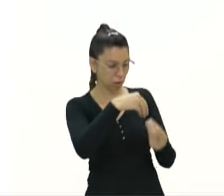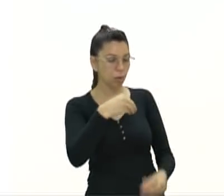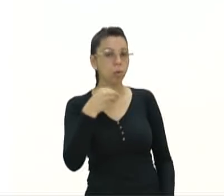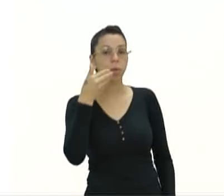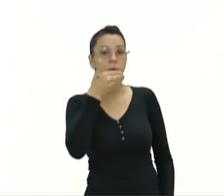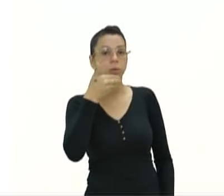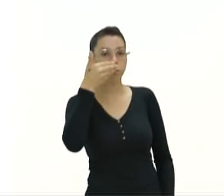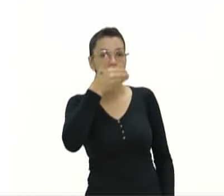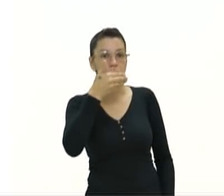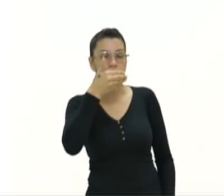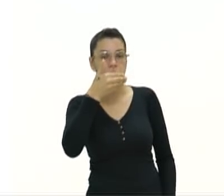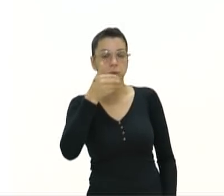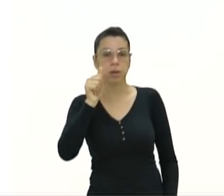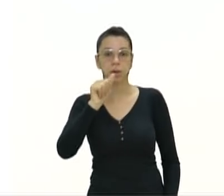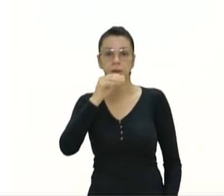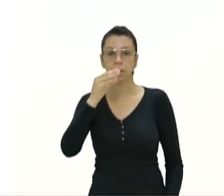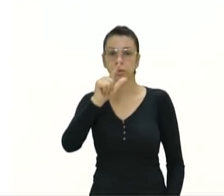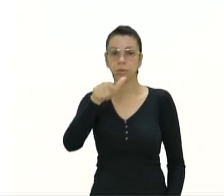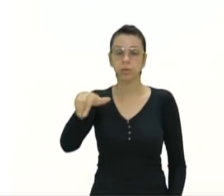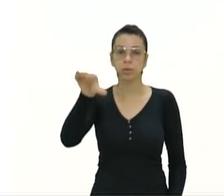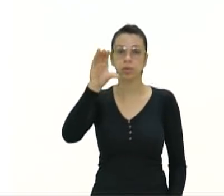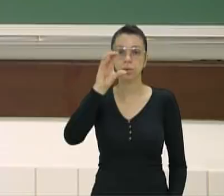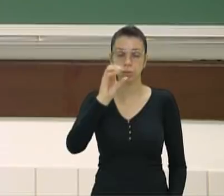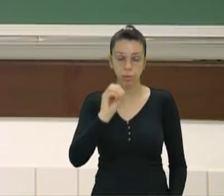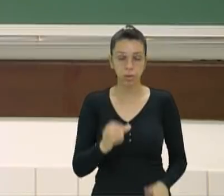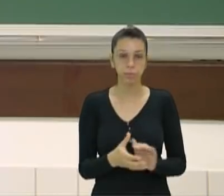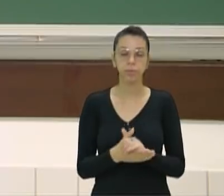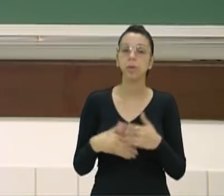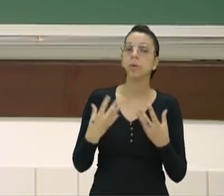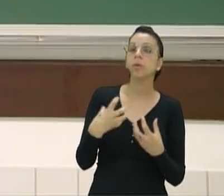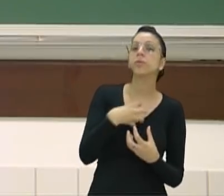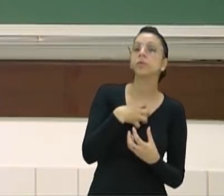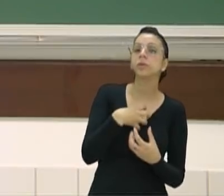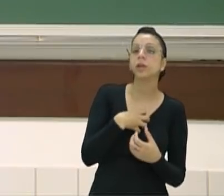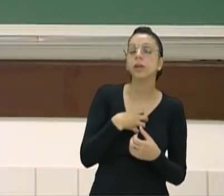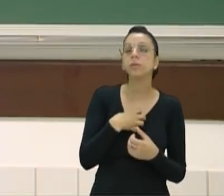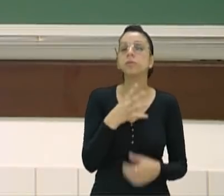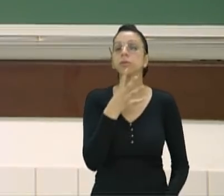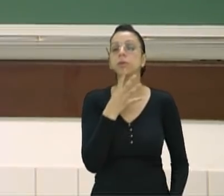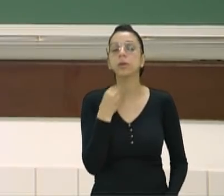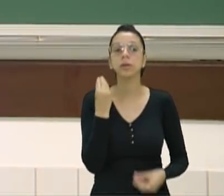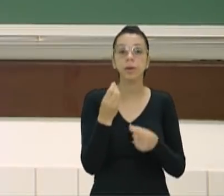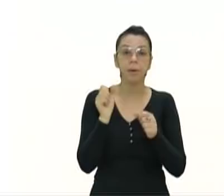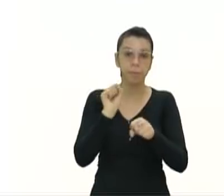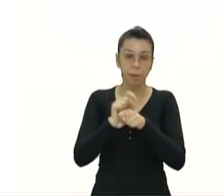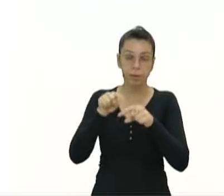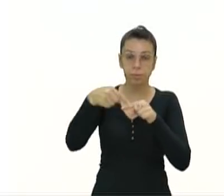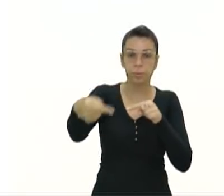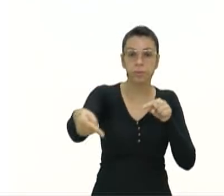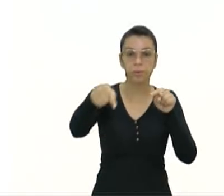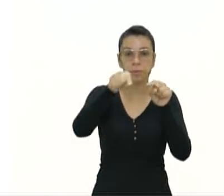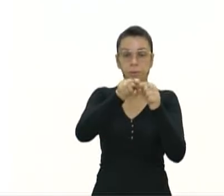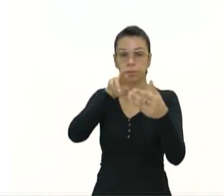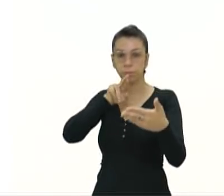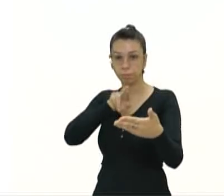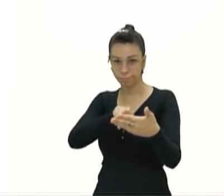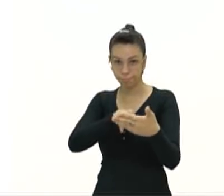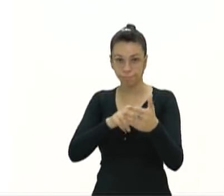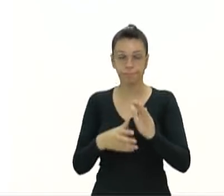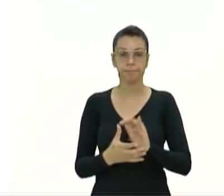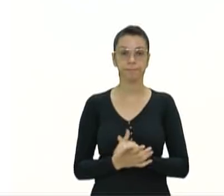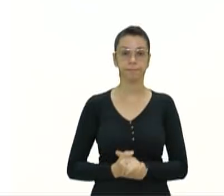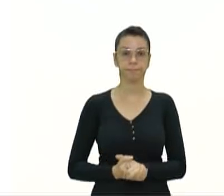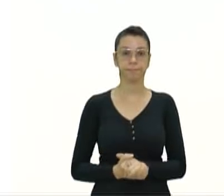modo de conhecer é... Então, para aí alguns segundinhos para você pensar nessa questão e daqui a pouco voltamos.